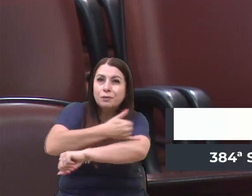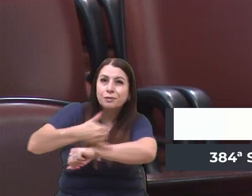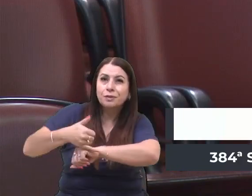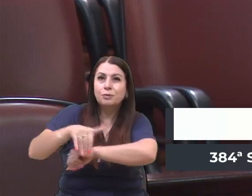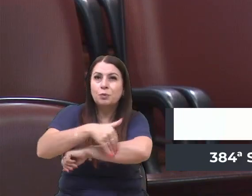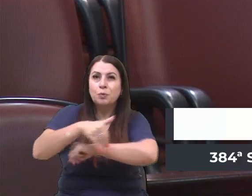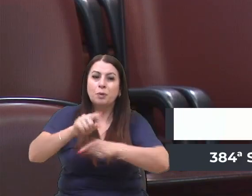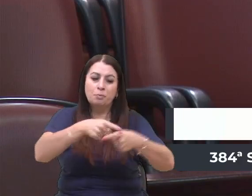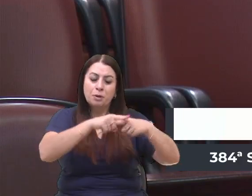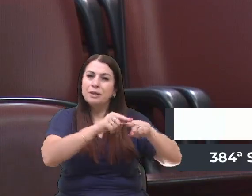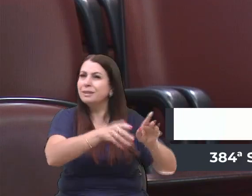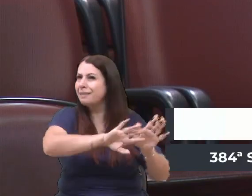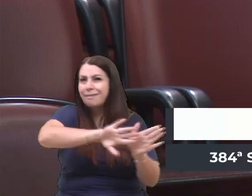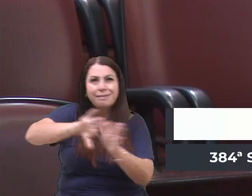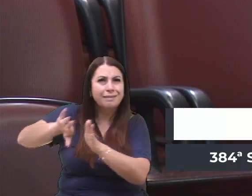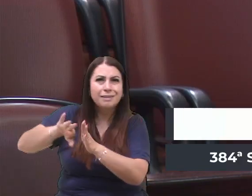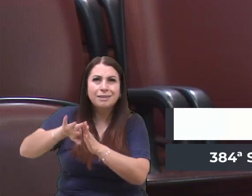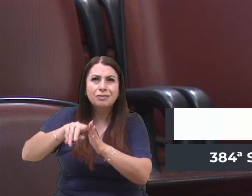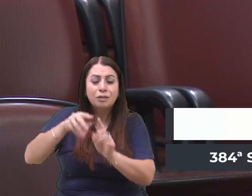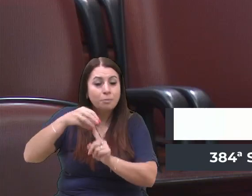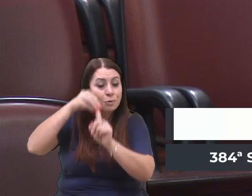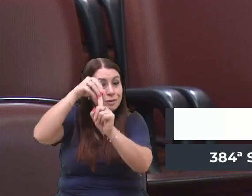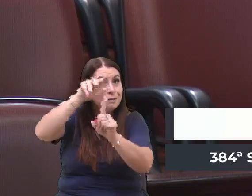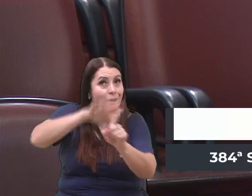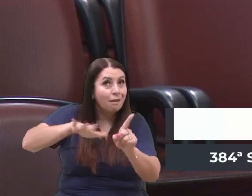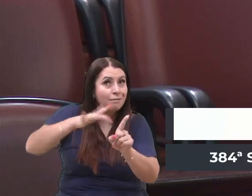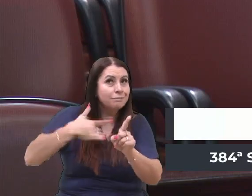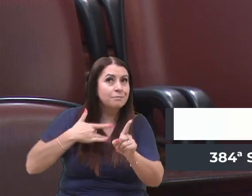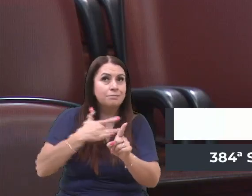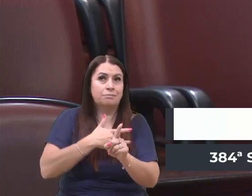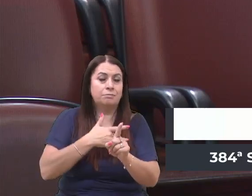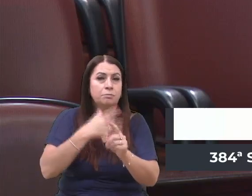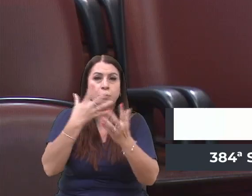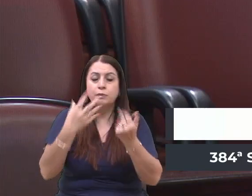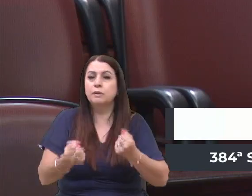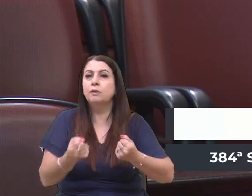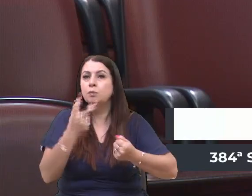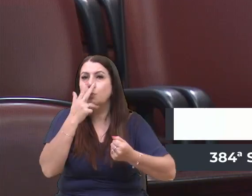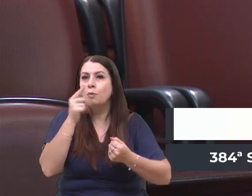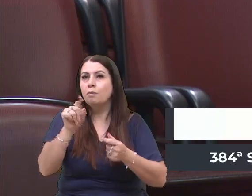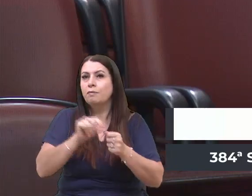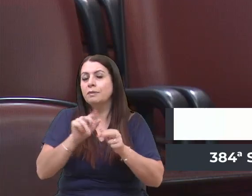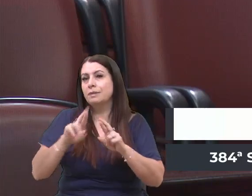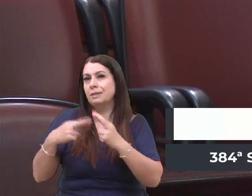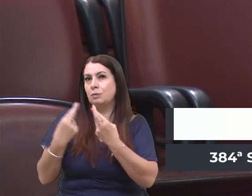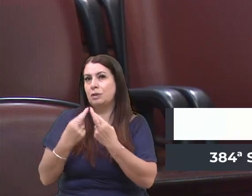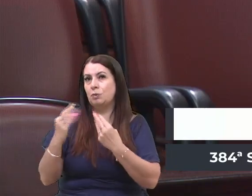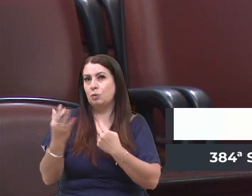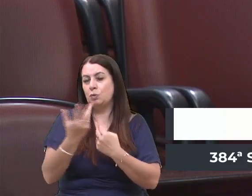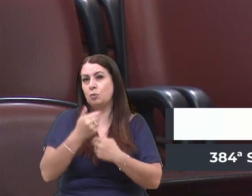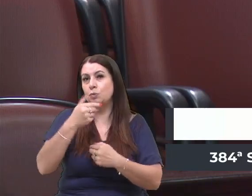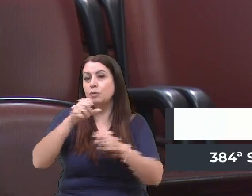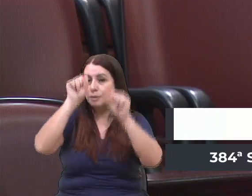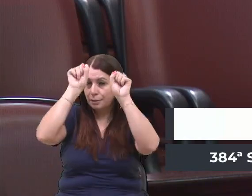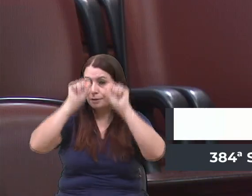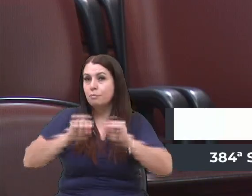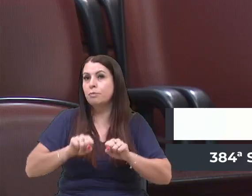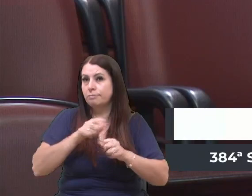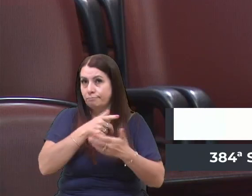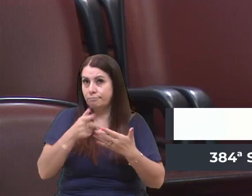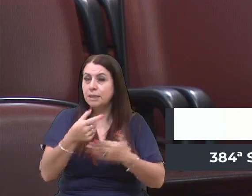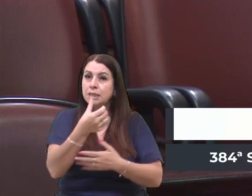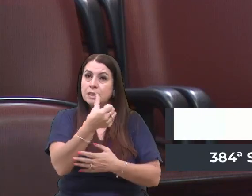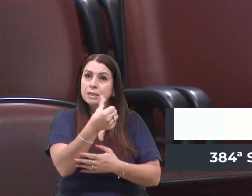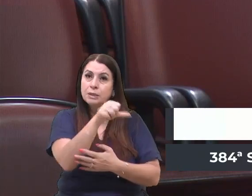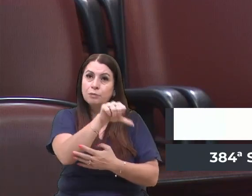deixa de fora isso daí, vamos priorizar a saúde. Nós não podemos admitir, o dia que a gente estava fazendo a reunião e todo mundo é testemunha disso,